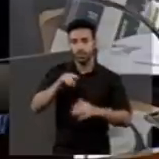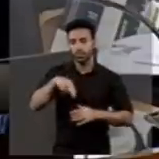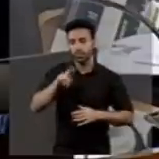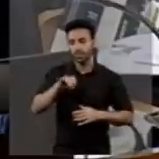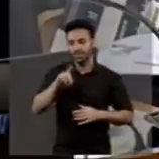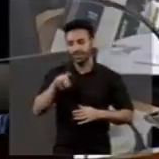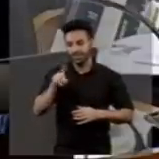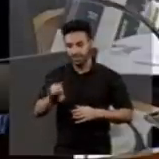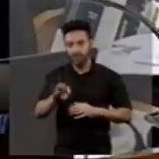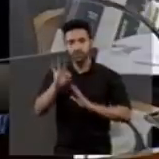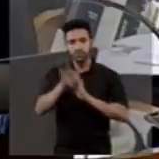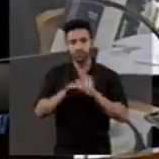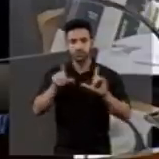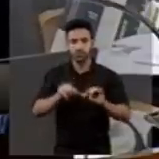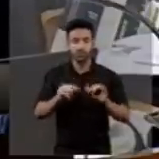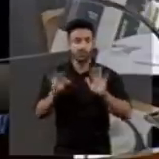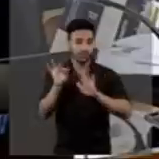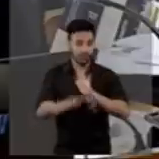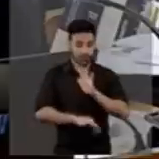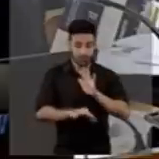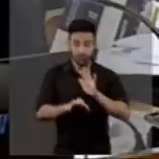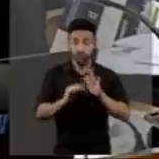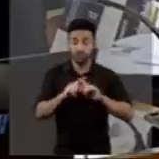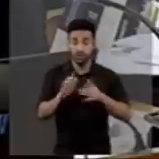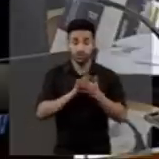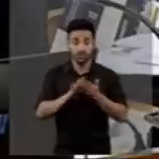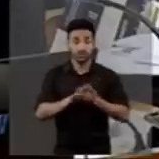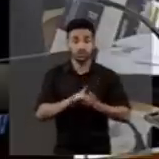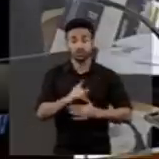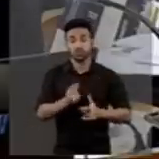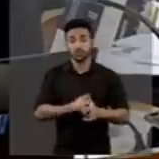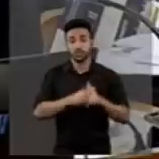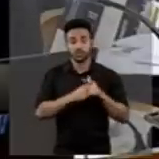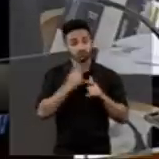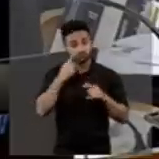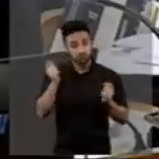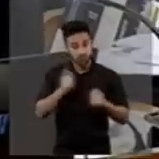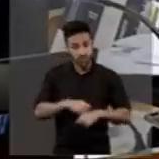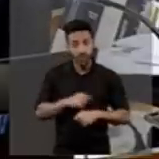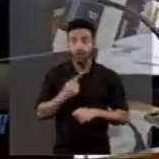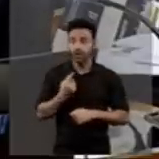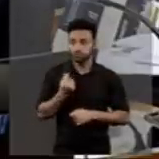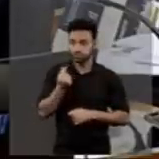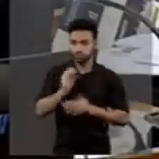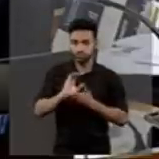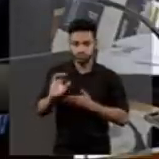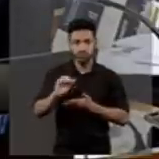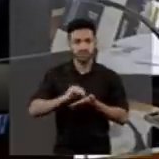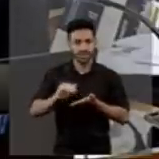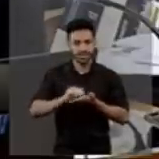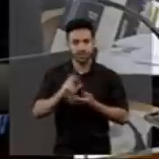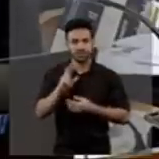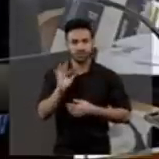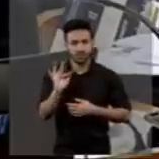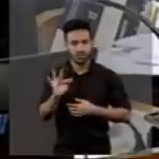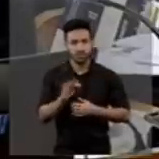de texto, retido o sem efeito suspensivo, ou seja, há possibilidade de recurso ao secretário da Receita